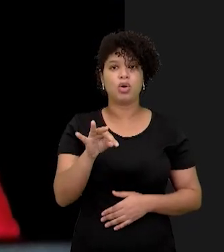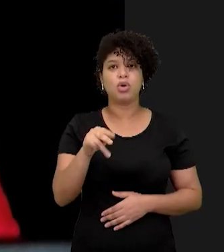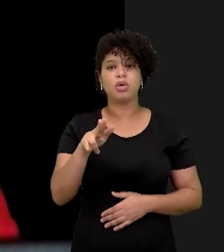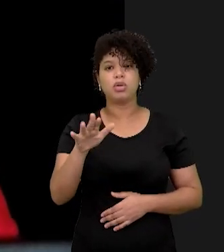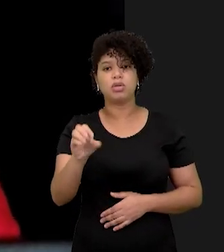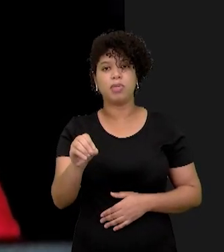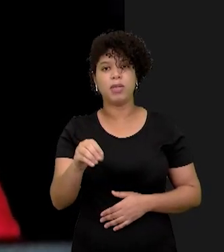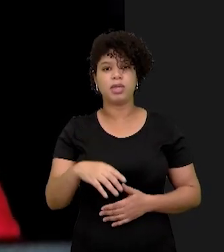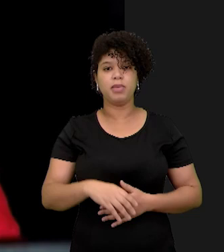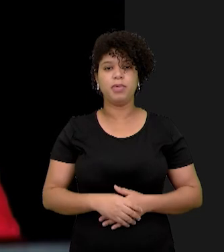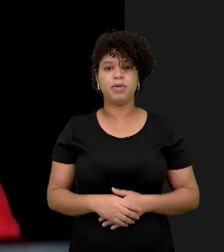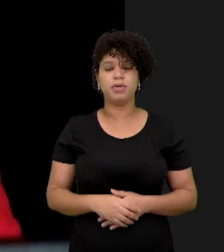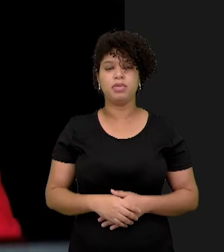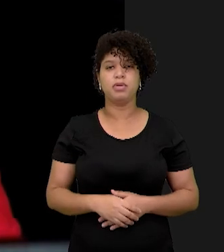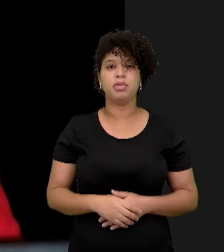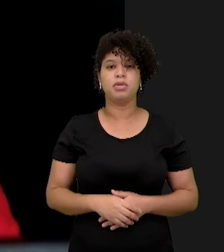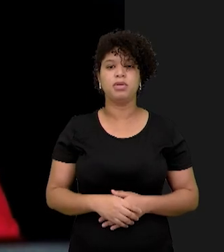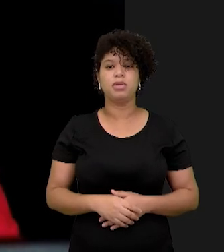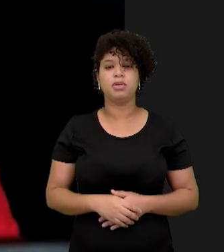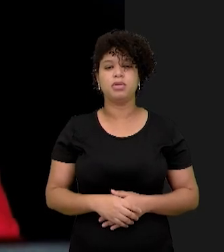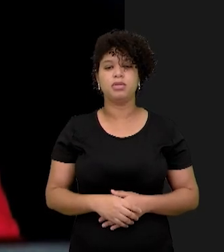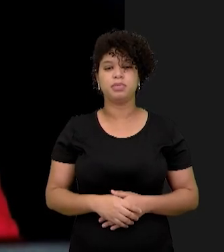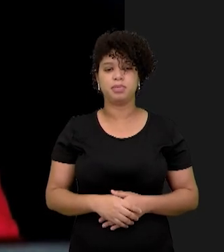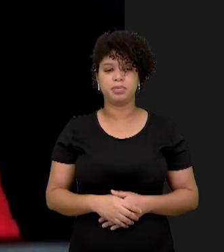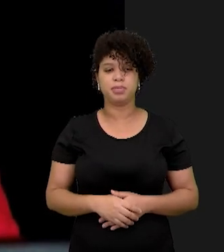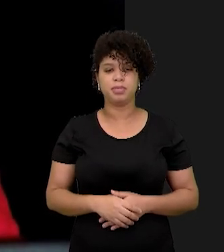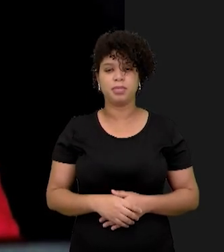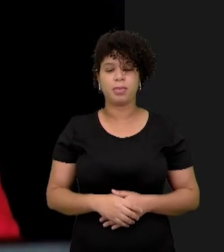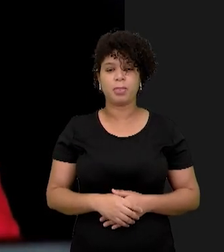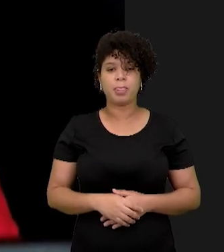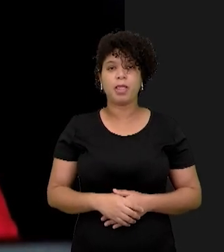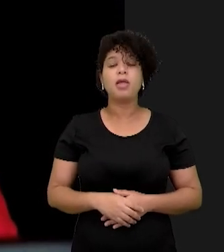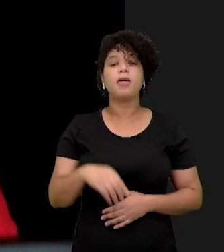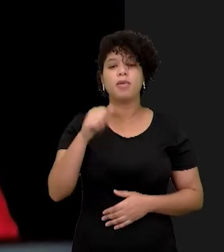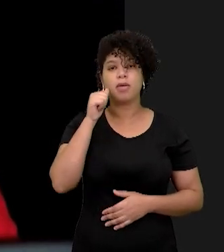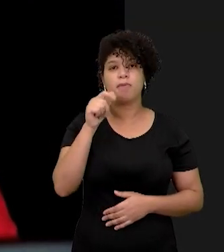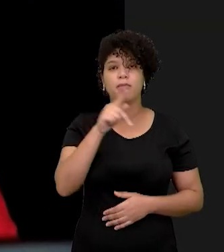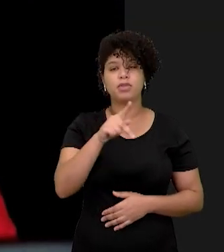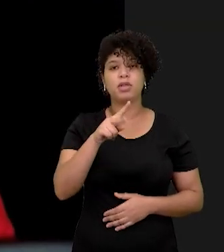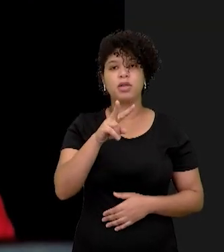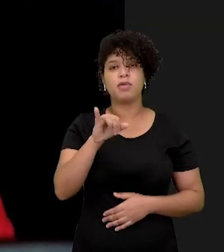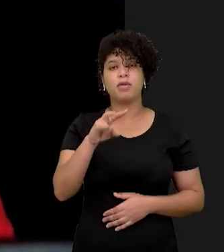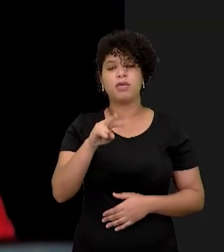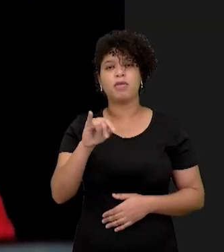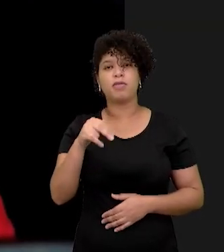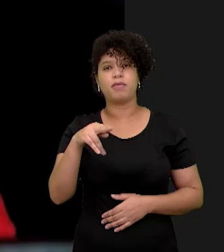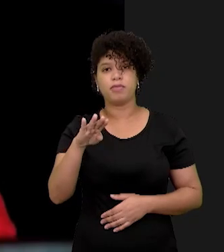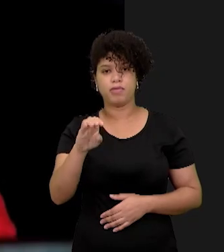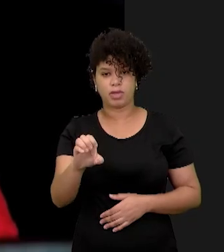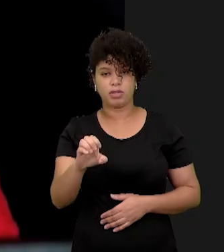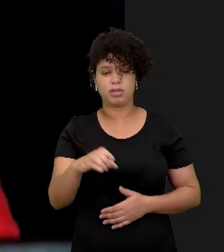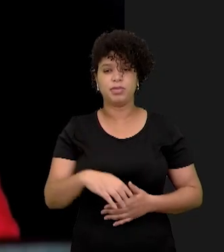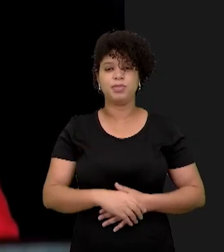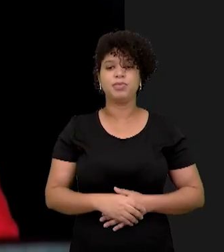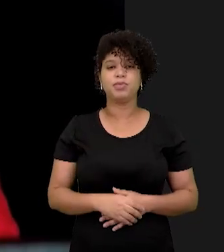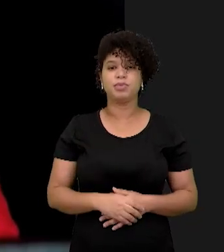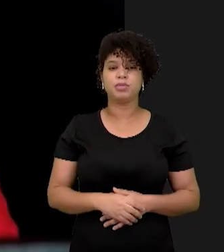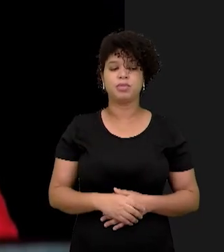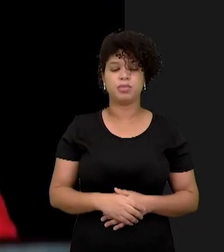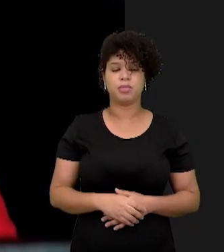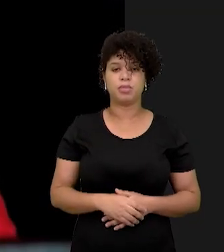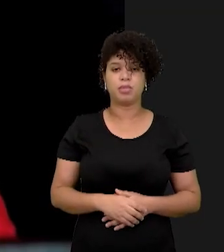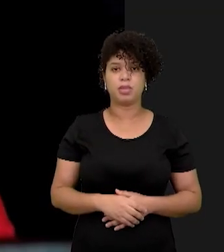a Protânia colocaram aqui empatia. A Pro Viviane também trouxe a resposta do Wellington e da